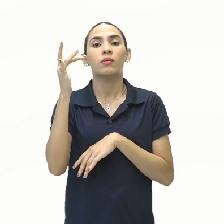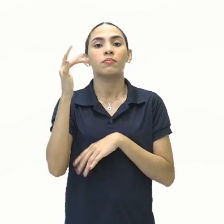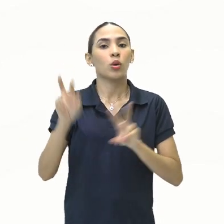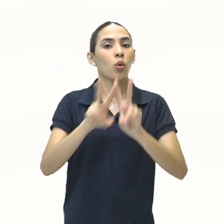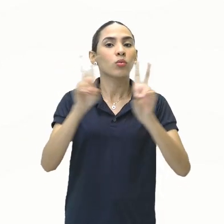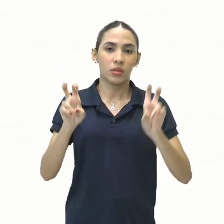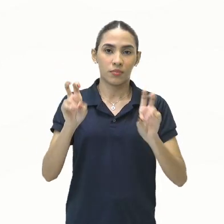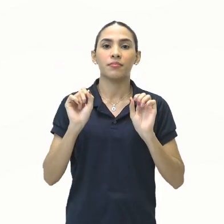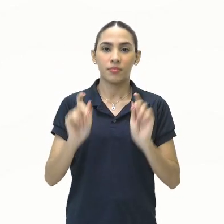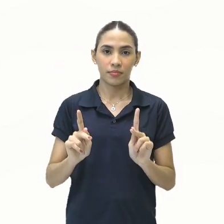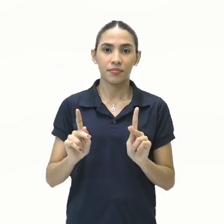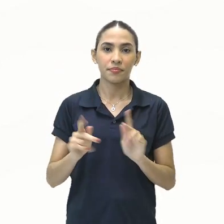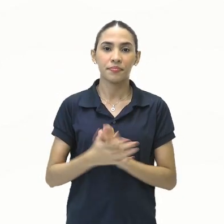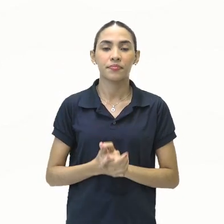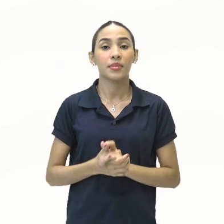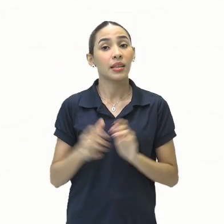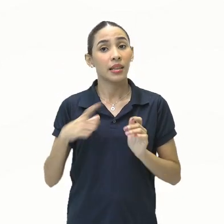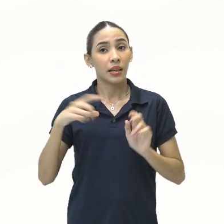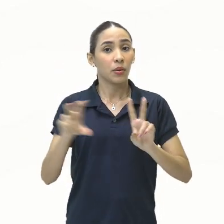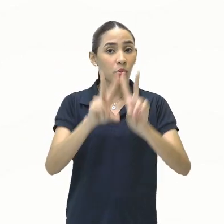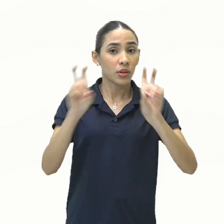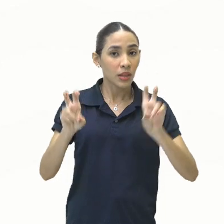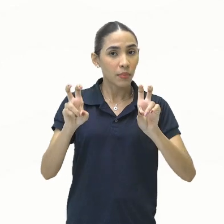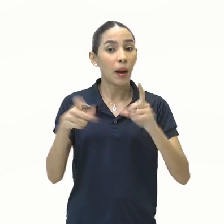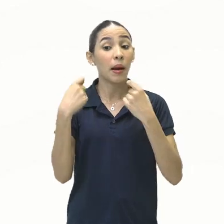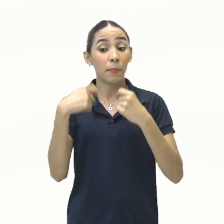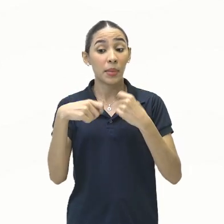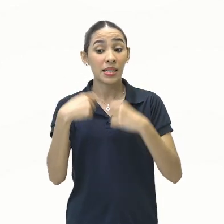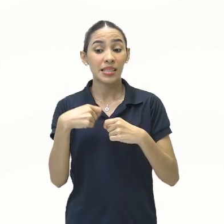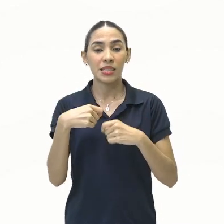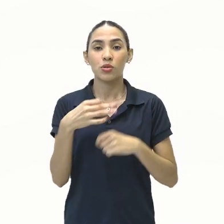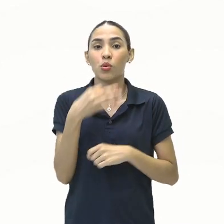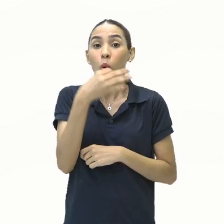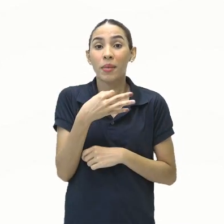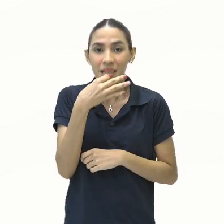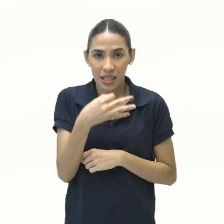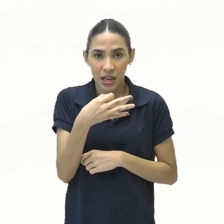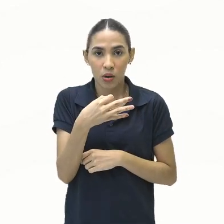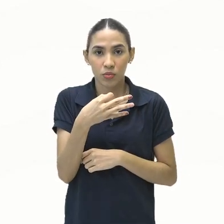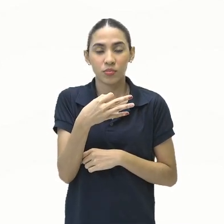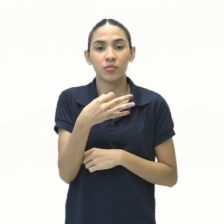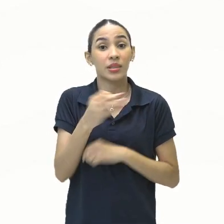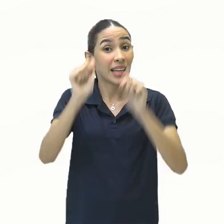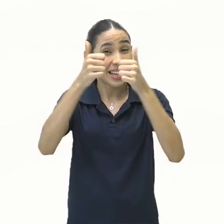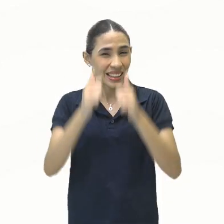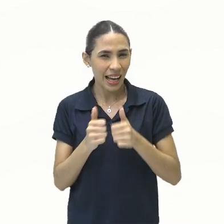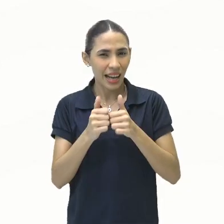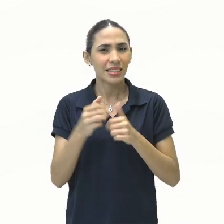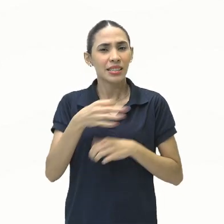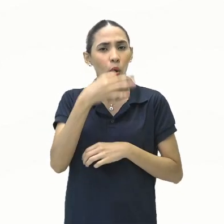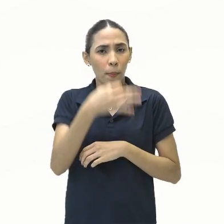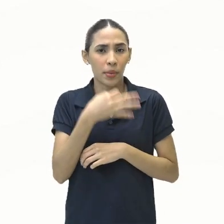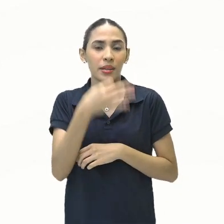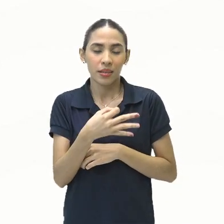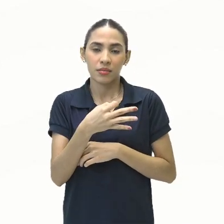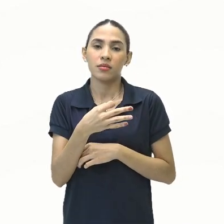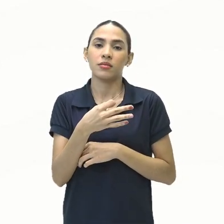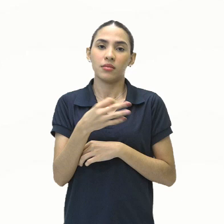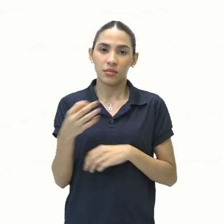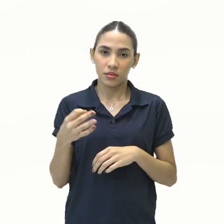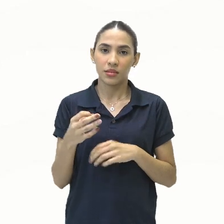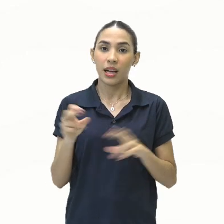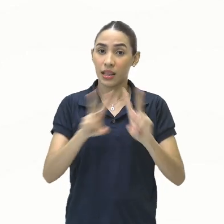determinado assunto. Eu tenho tema, eu tenho que me posicionar criticamente, né, sobre